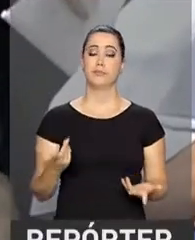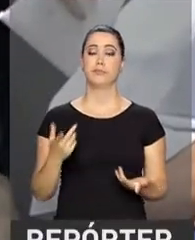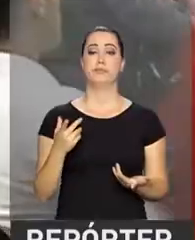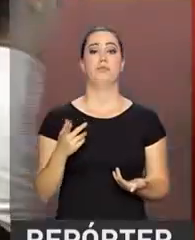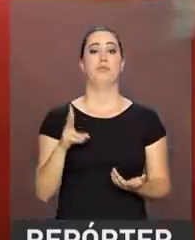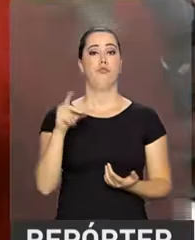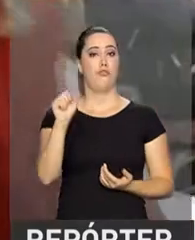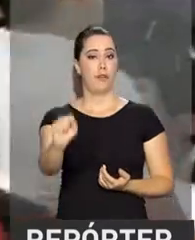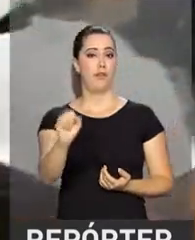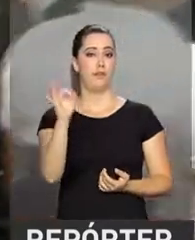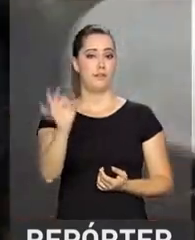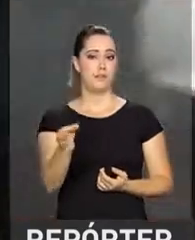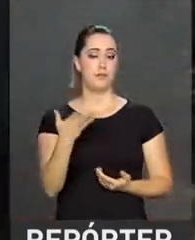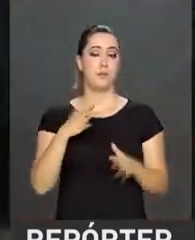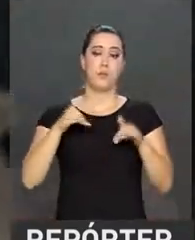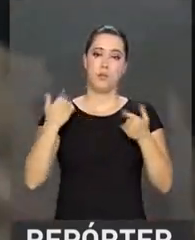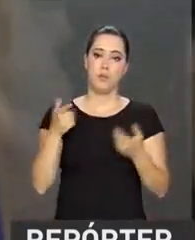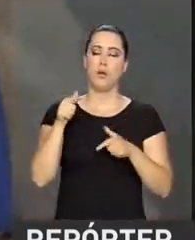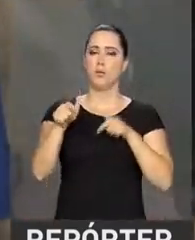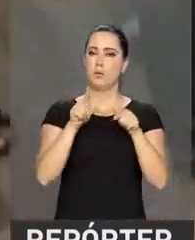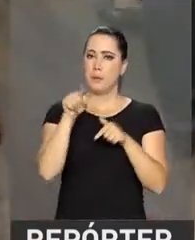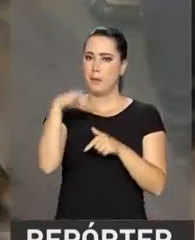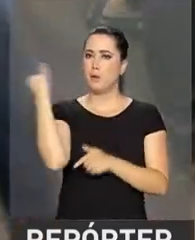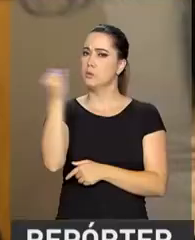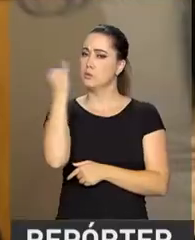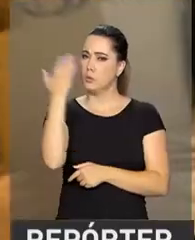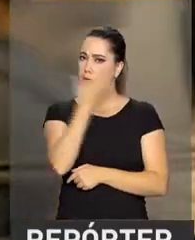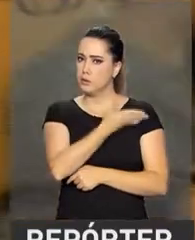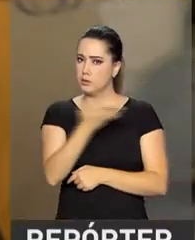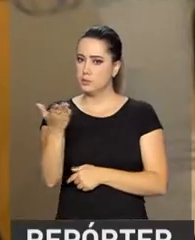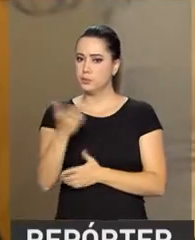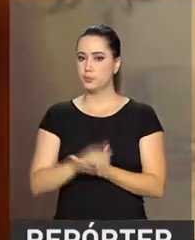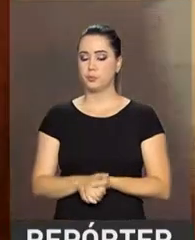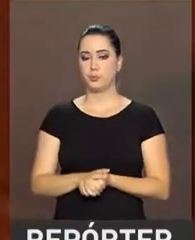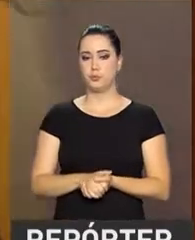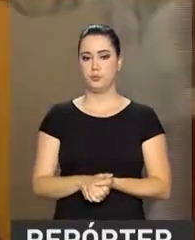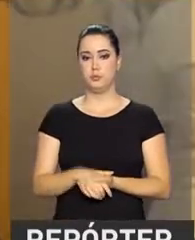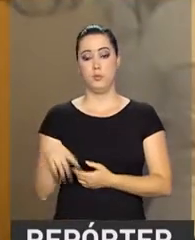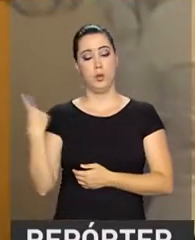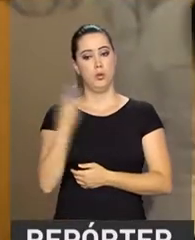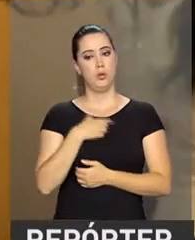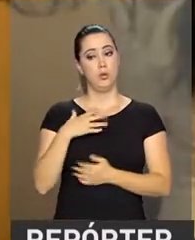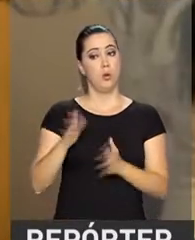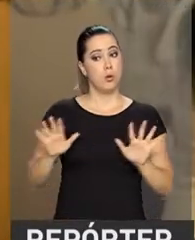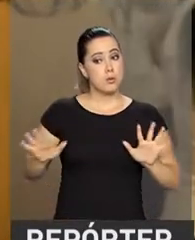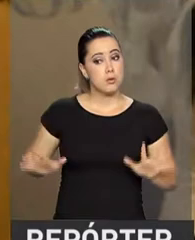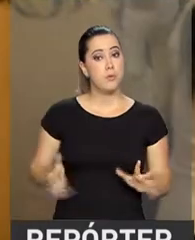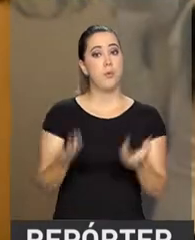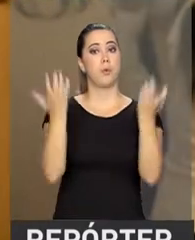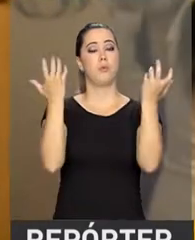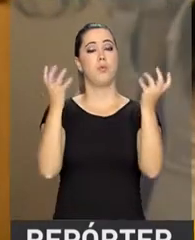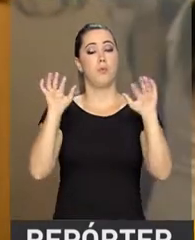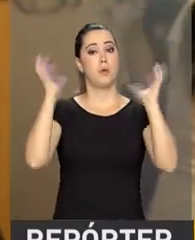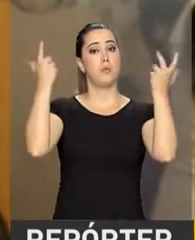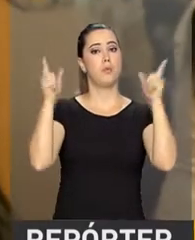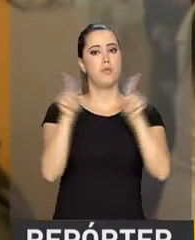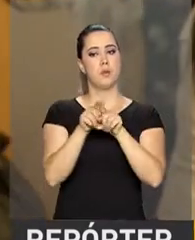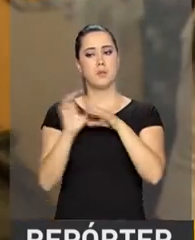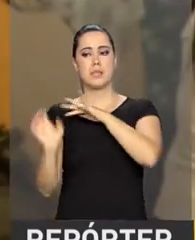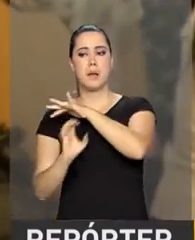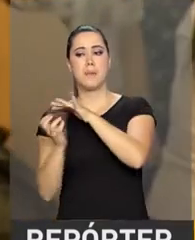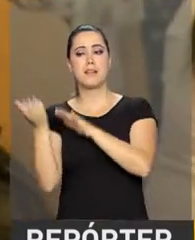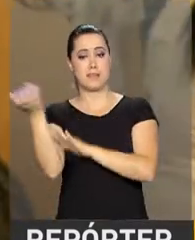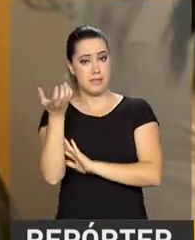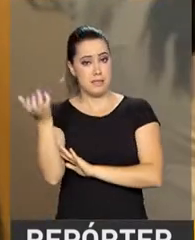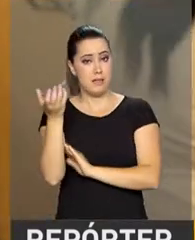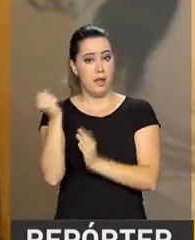isso, ações como o Dia D de Inclusão são importantes. Nós promovemos a aproximação de empresas que estão querendo contratar